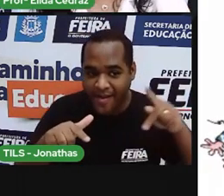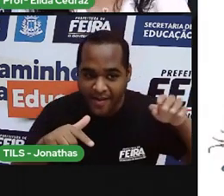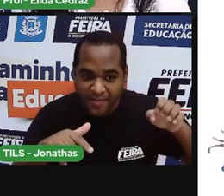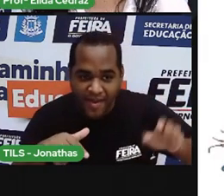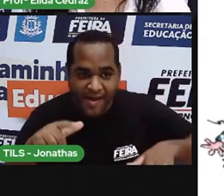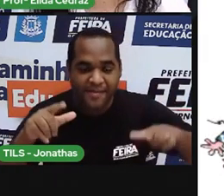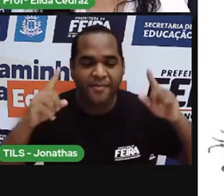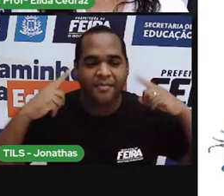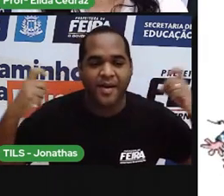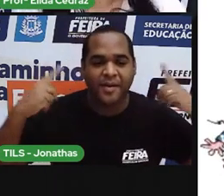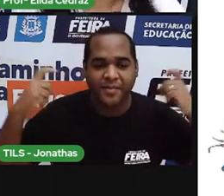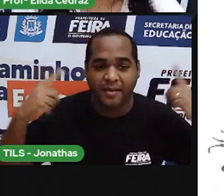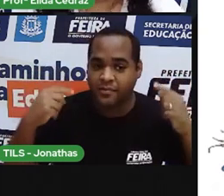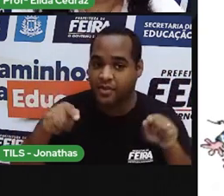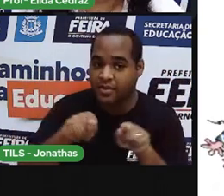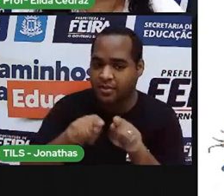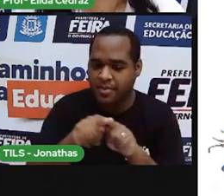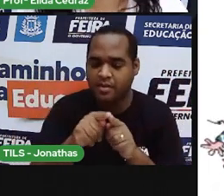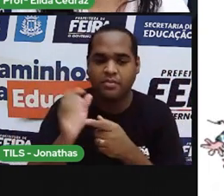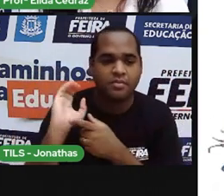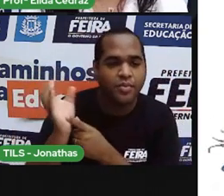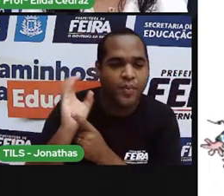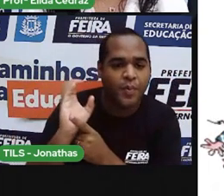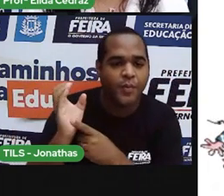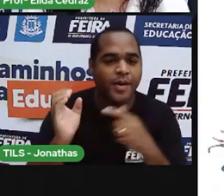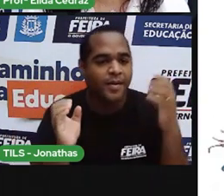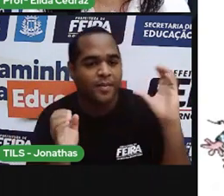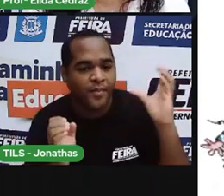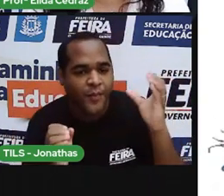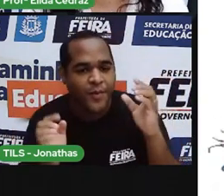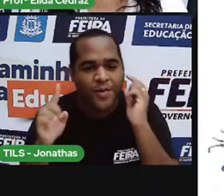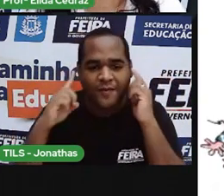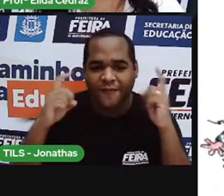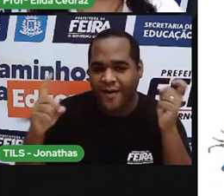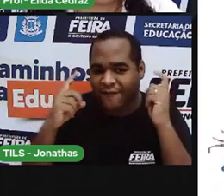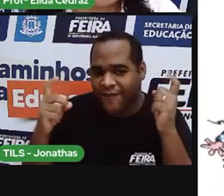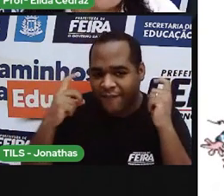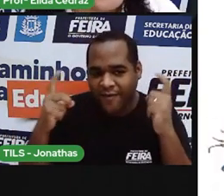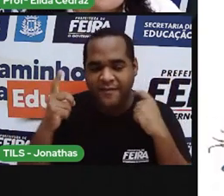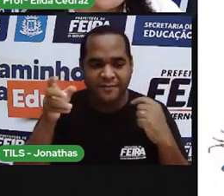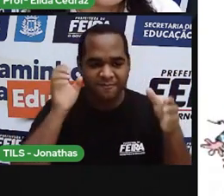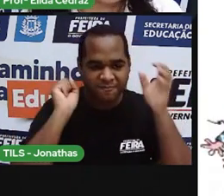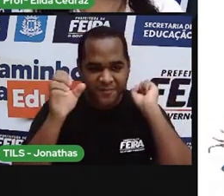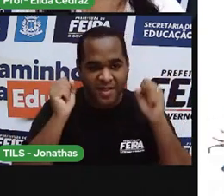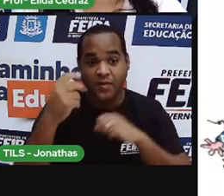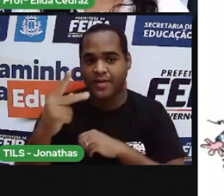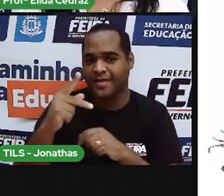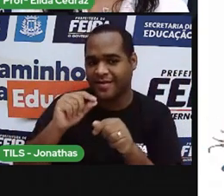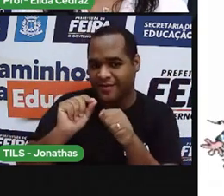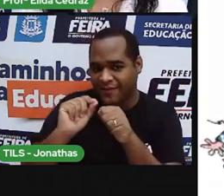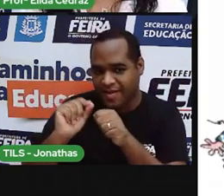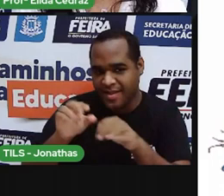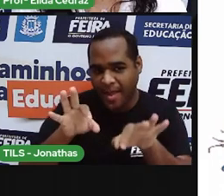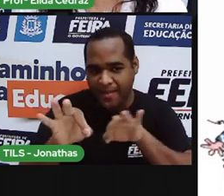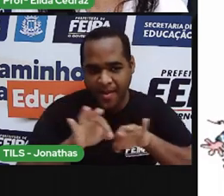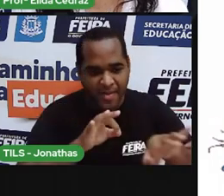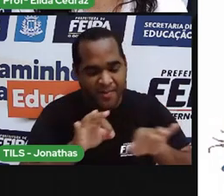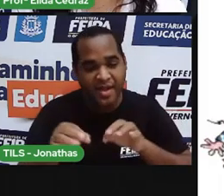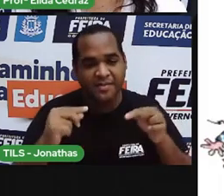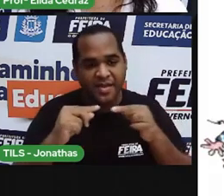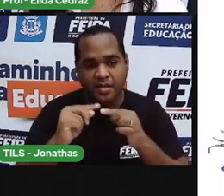e com instrumentos musicais que vocês aprenderam a confeccionar com